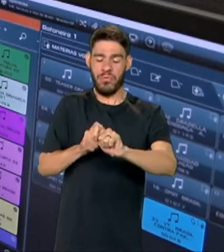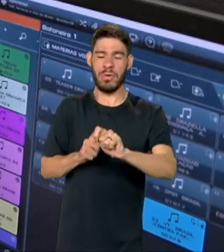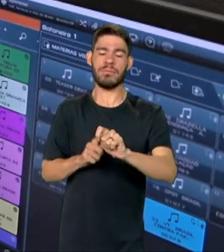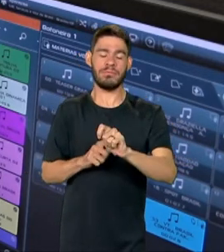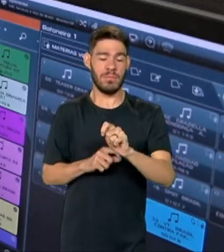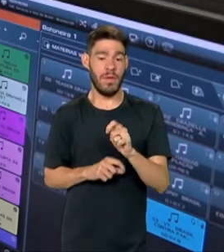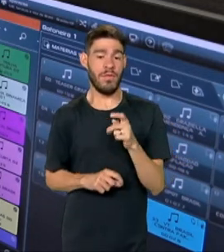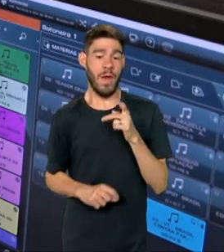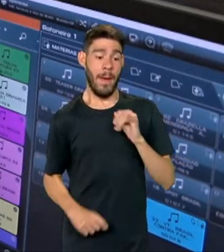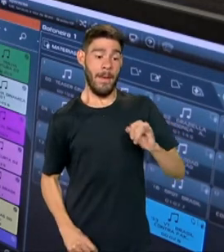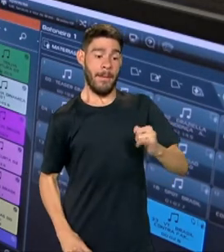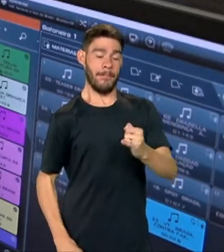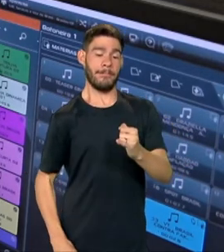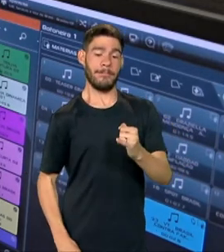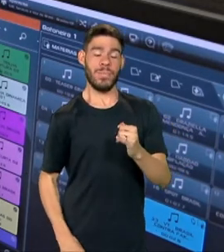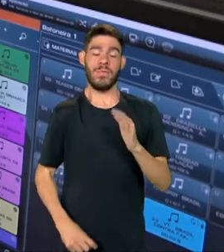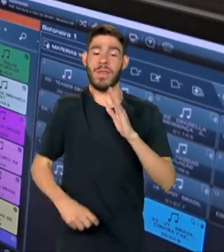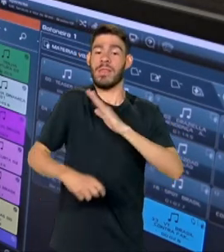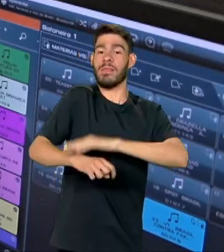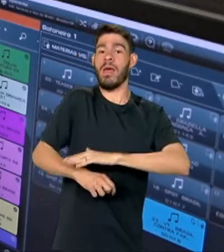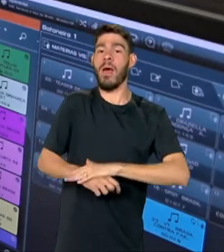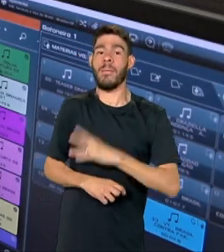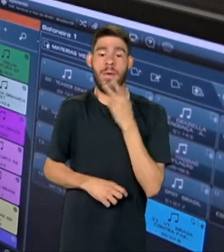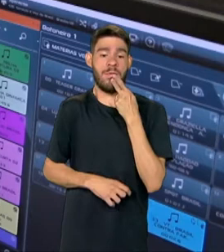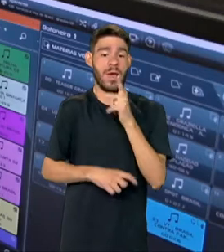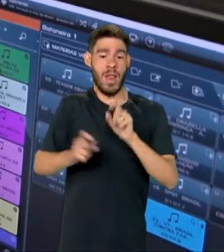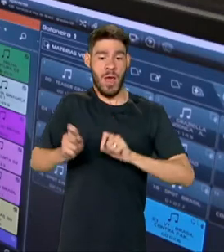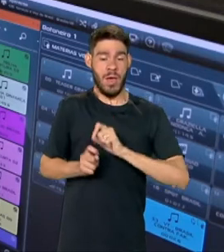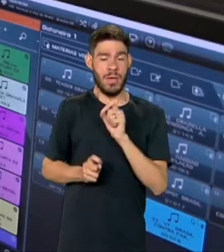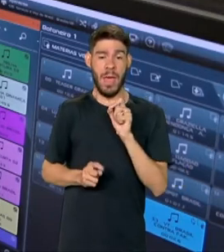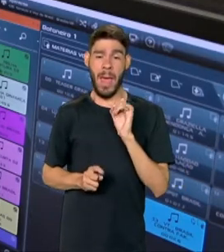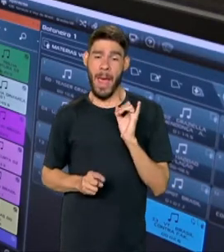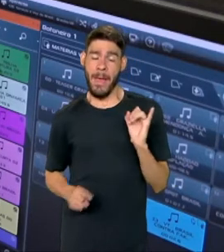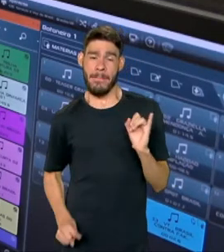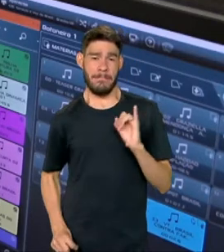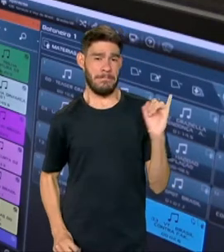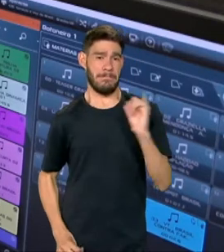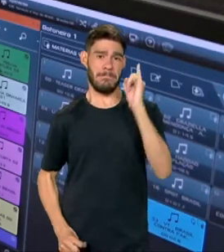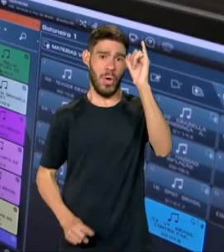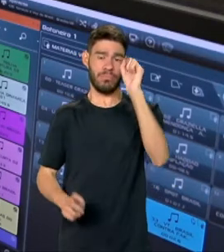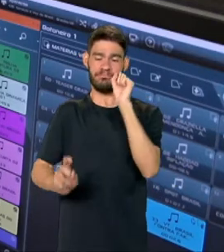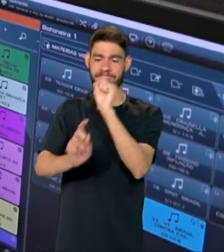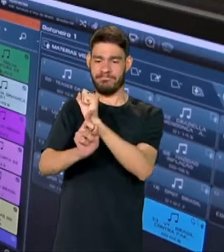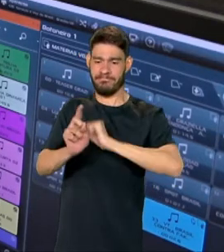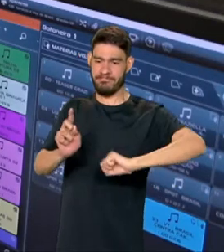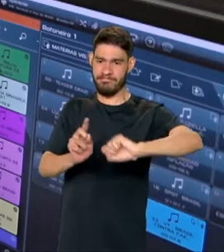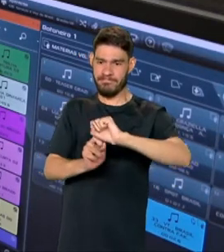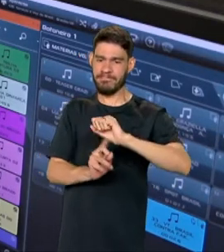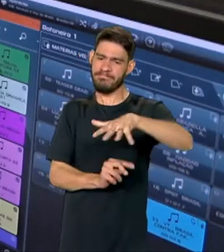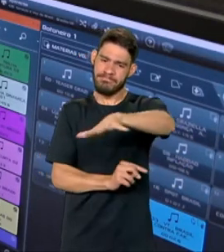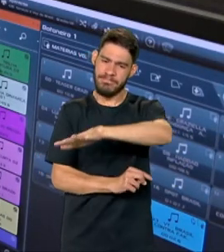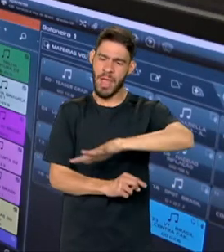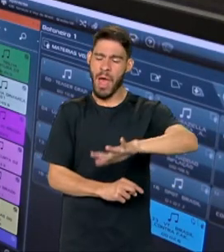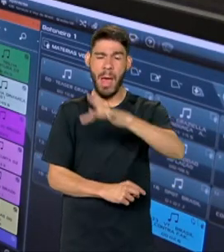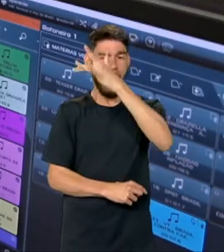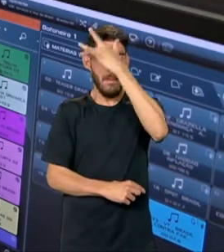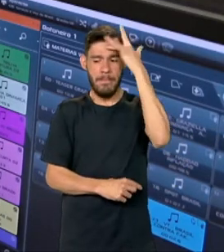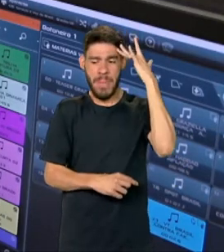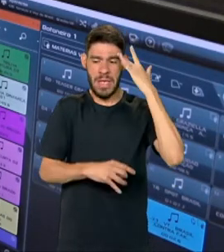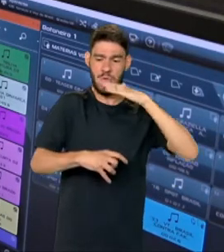queria aproveitar aqui o espaço para dizer o seguinte, é fundamental que a sociedade, é fundamental que as pessoas